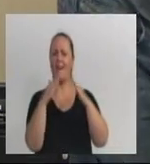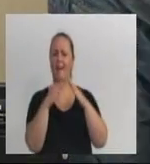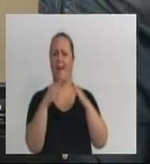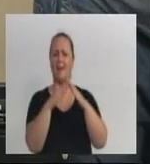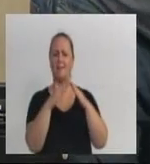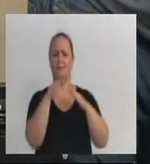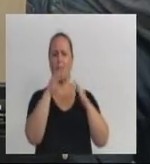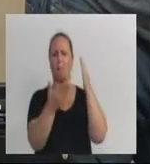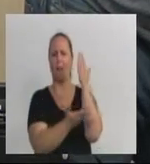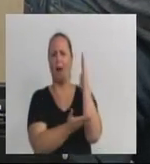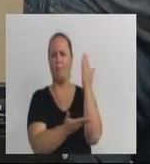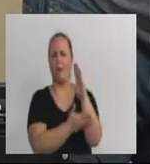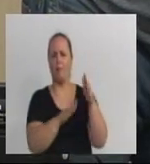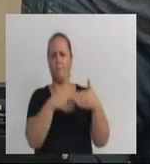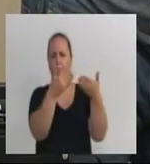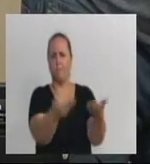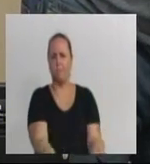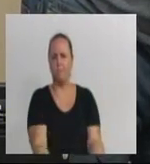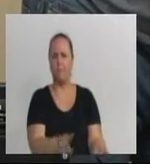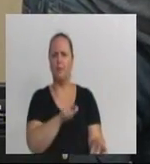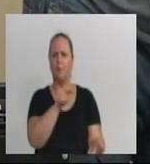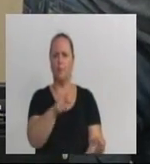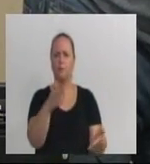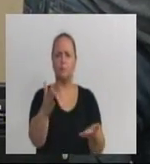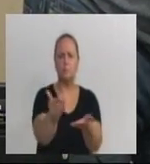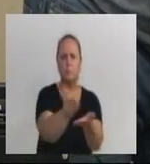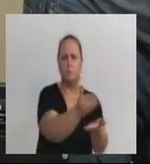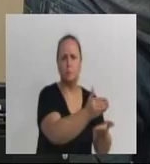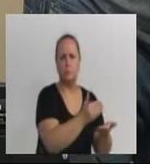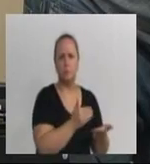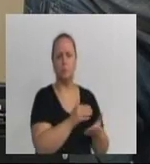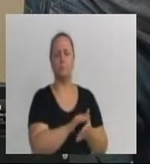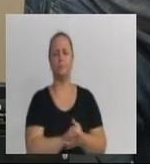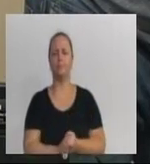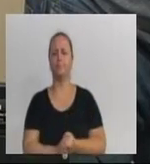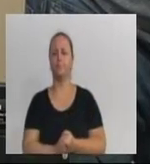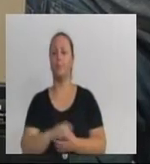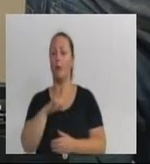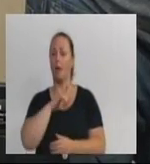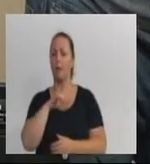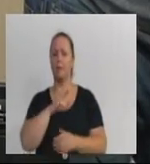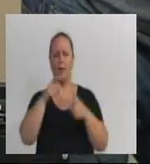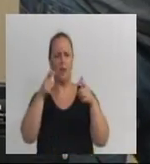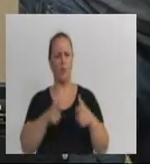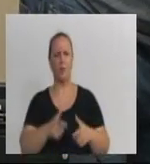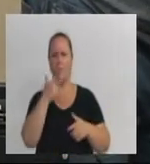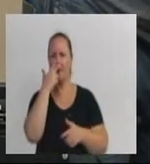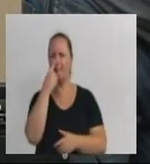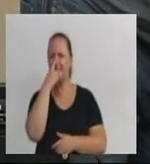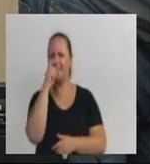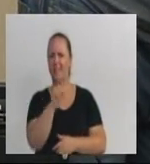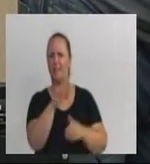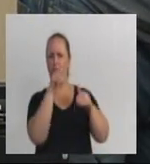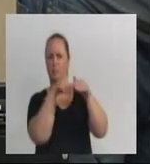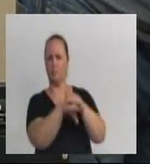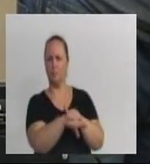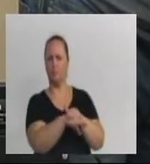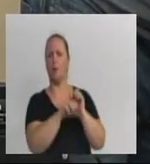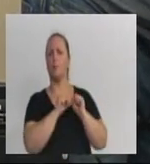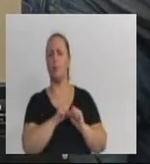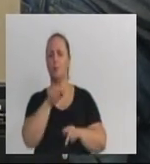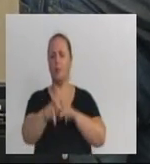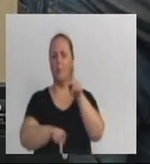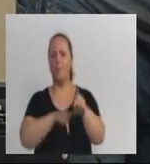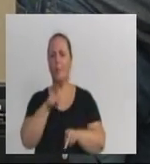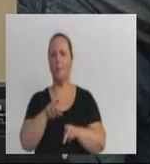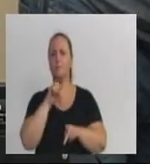atividades e imóveis privados? Existe algum espaço aqui denominado Bota Fora para que a população possa se desfazer